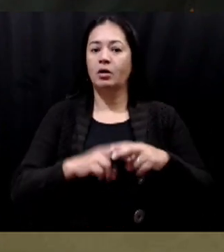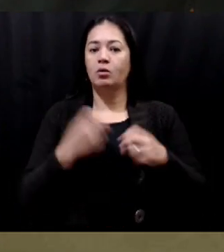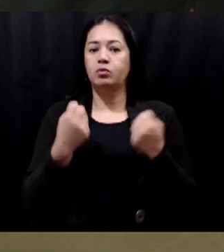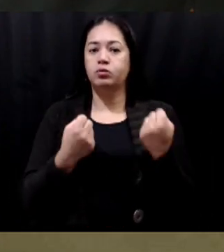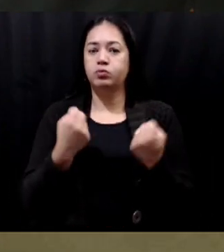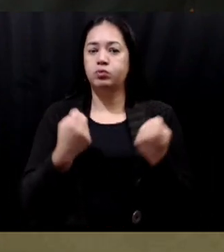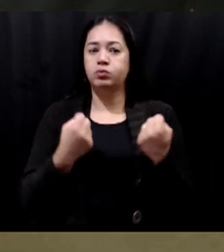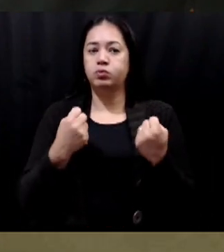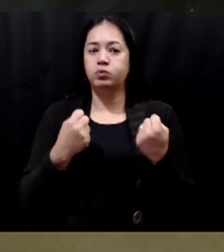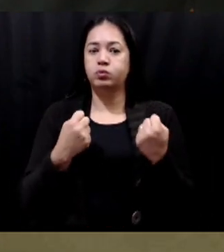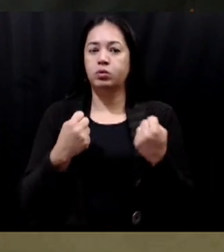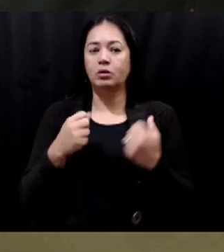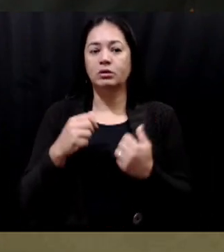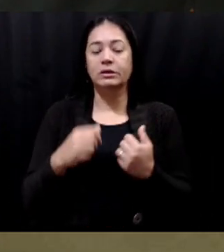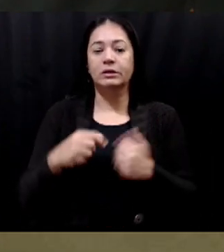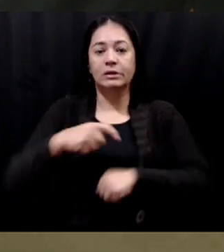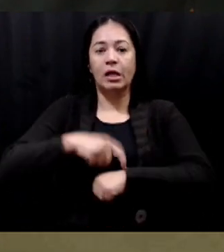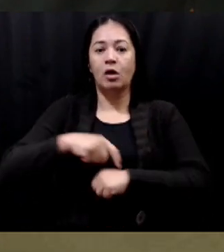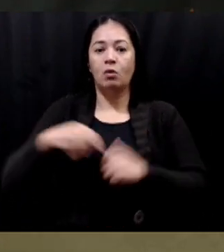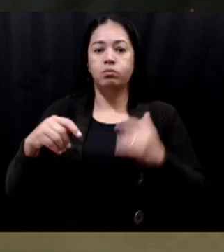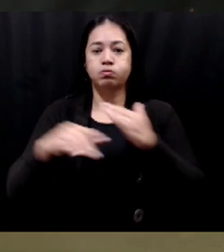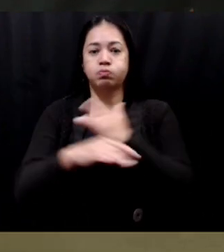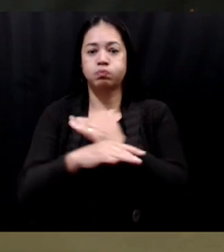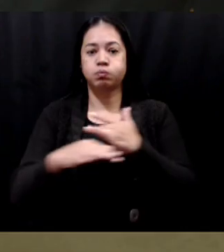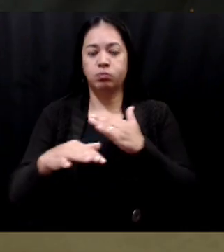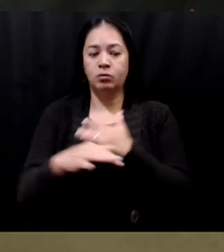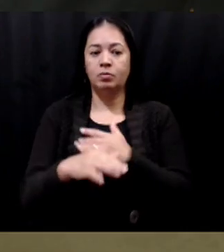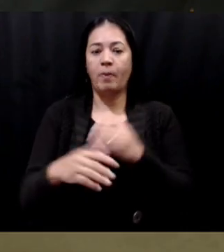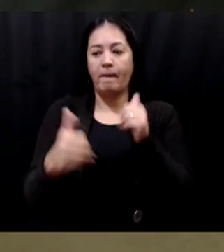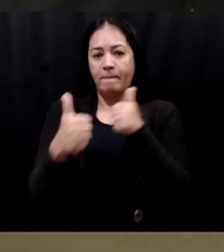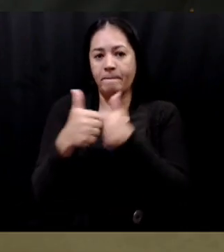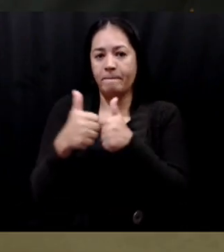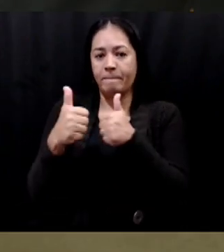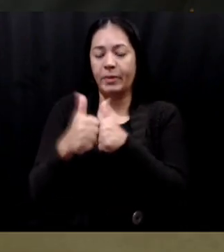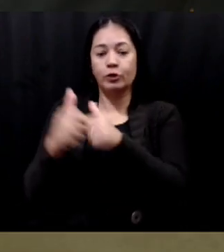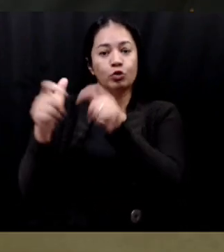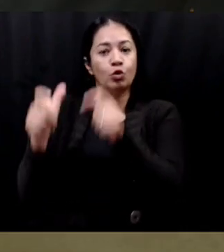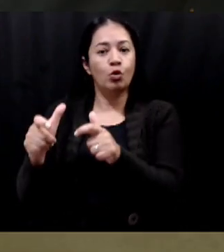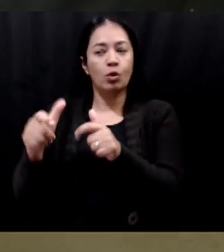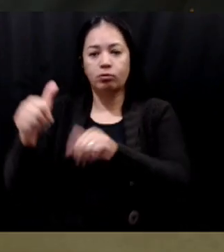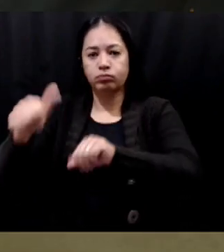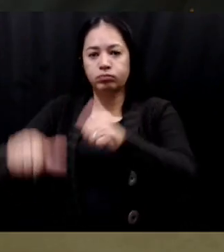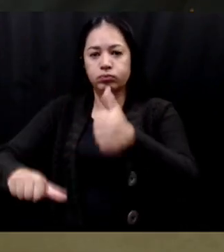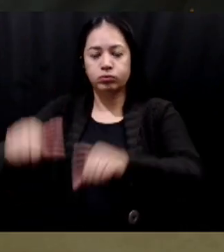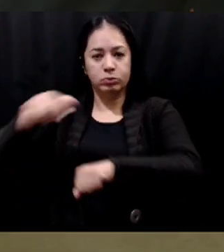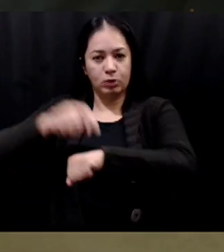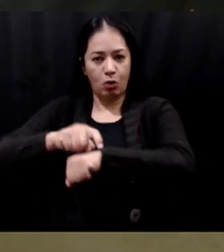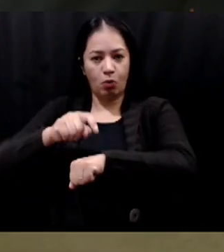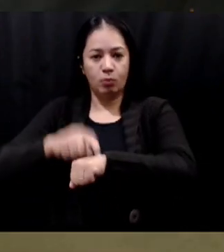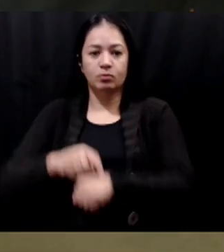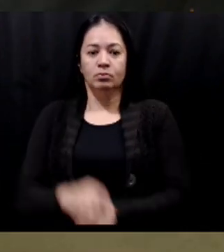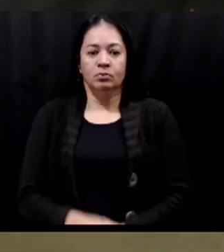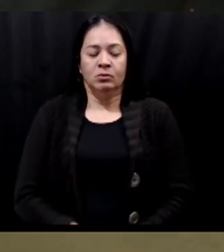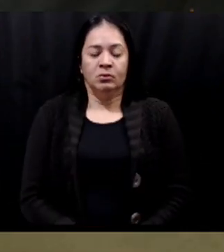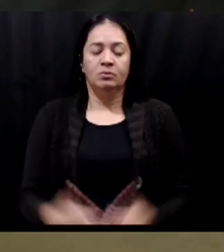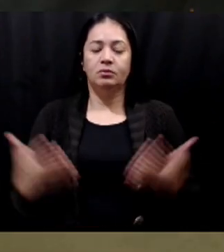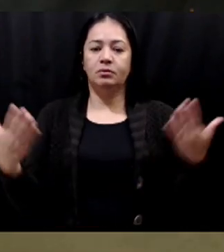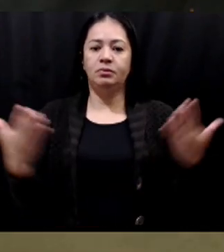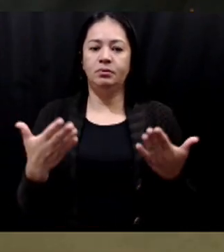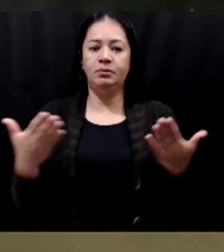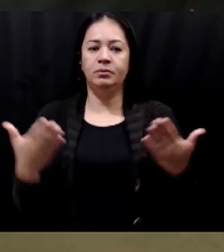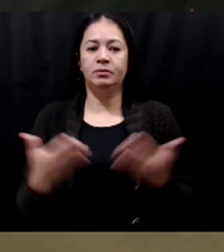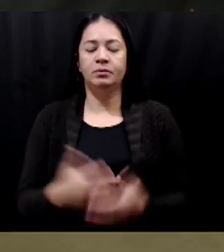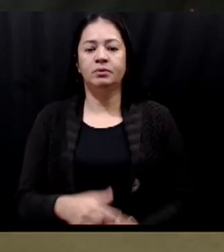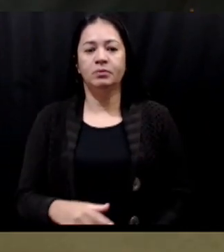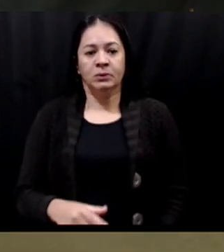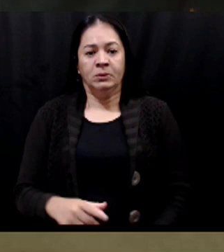estiverem transitando na via do estabelecimento no momento da aferição. Então, hoje tem a reunião ordinária no